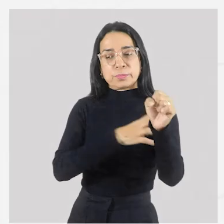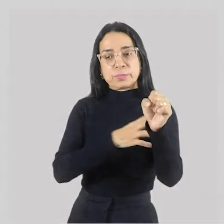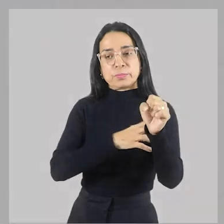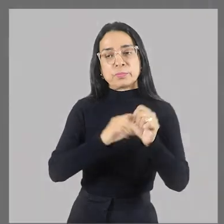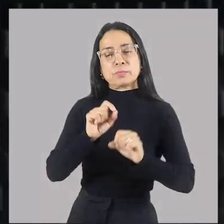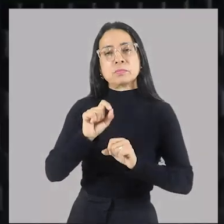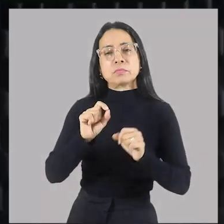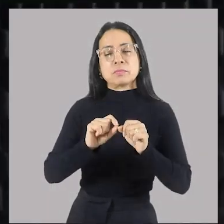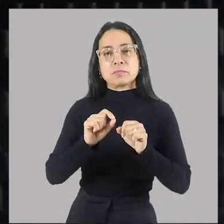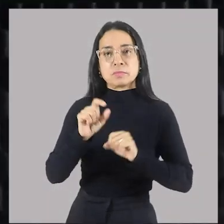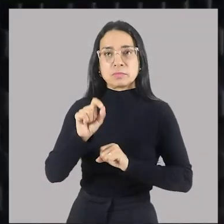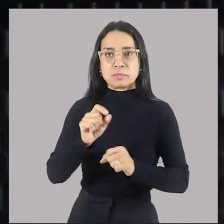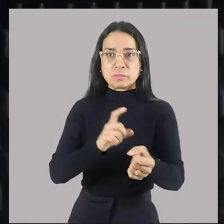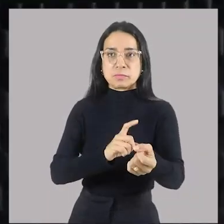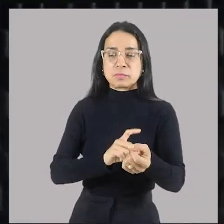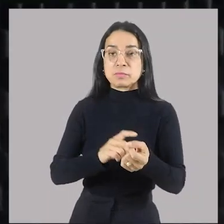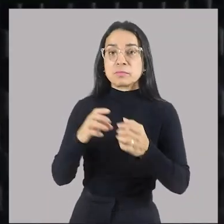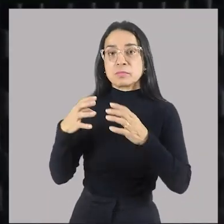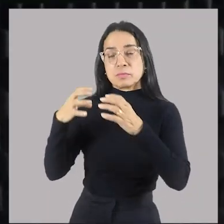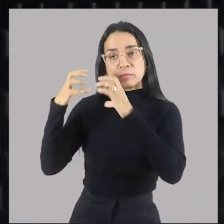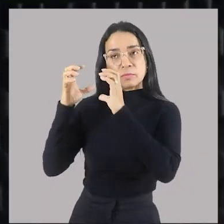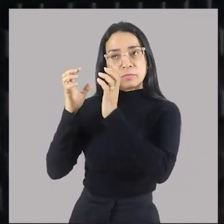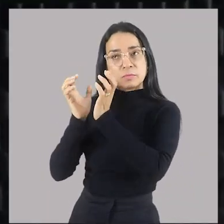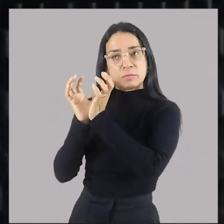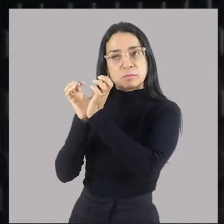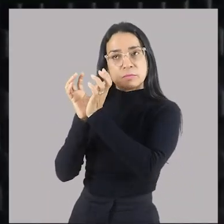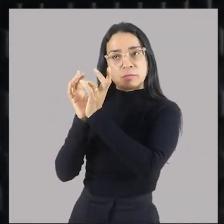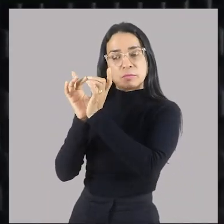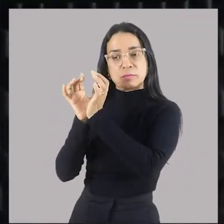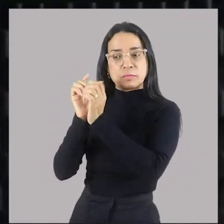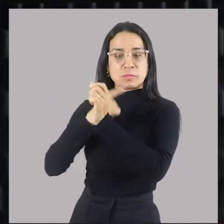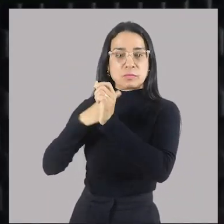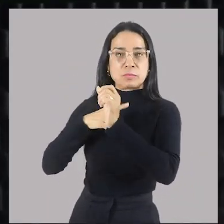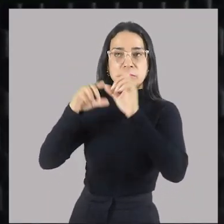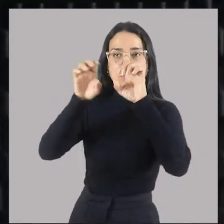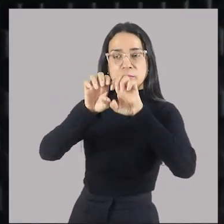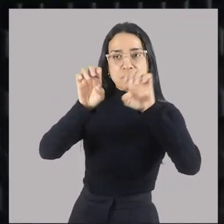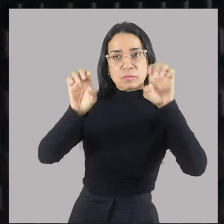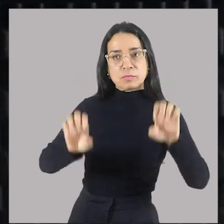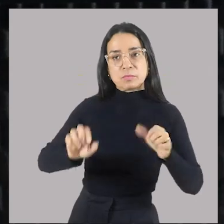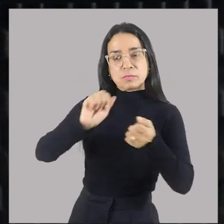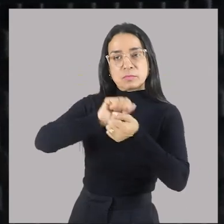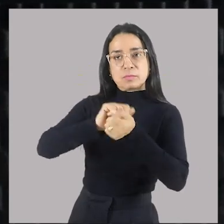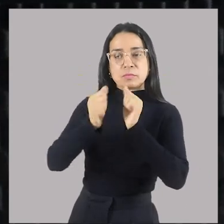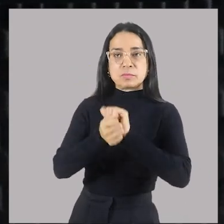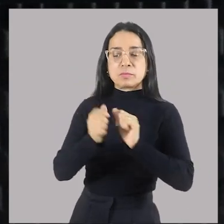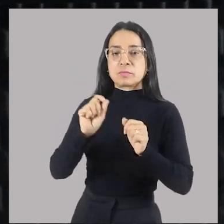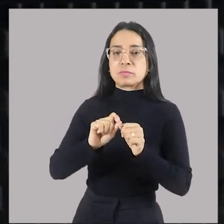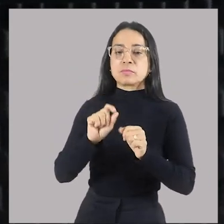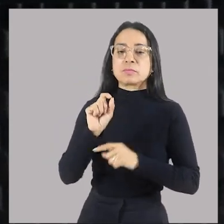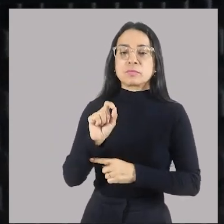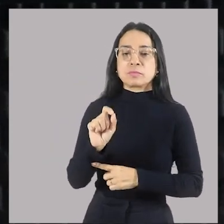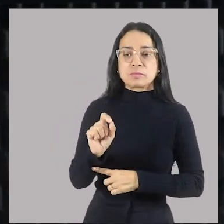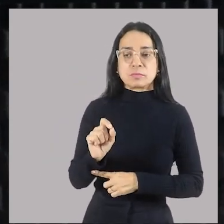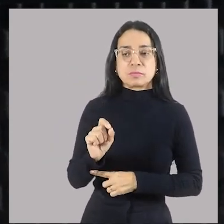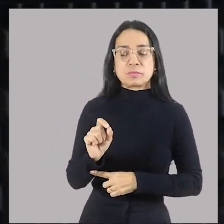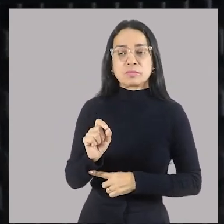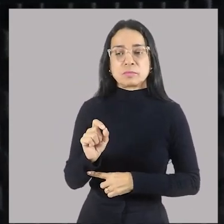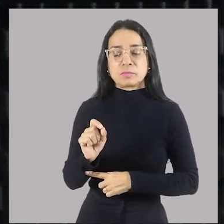neurônios, tá? Eles que são responsáveis, que têm toda uma estrutura adaptada para fazer